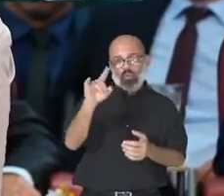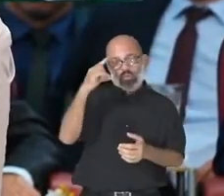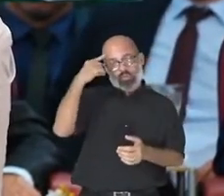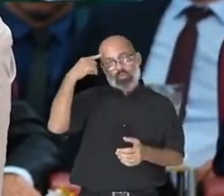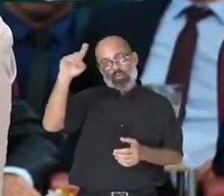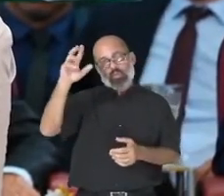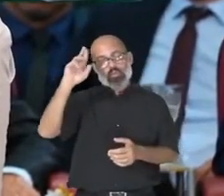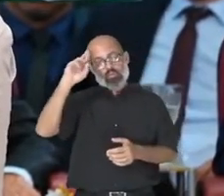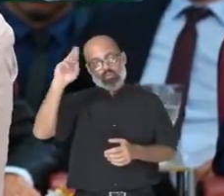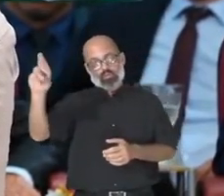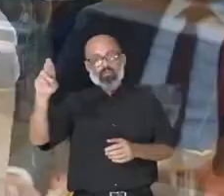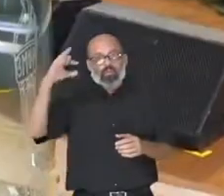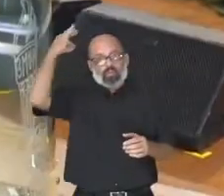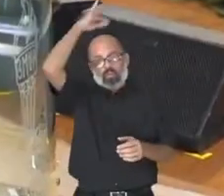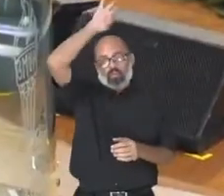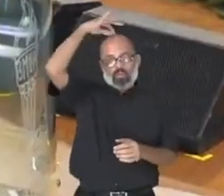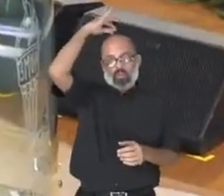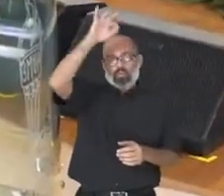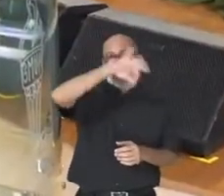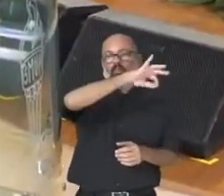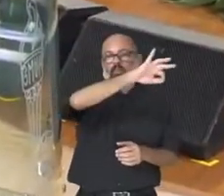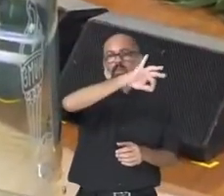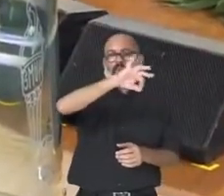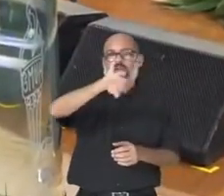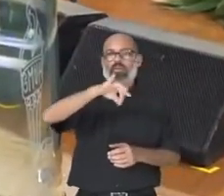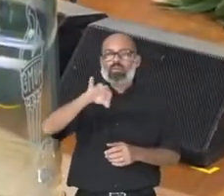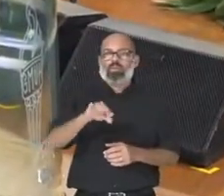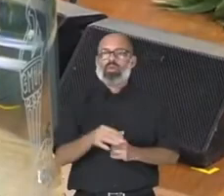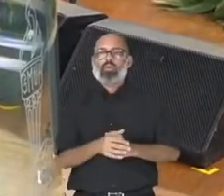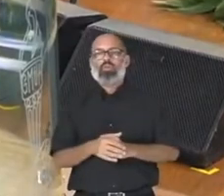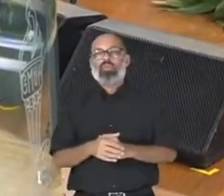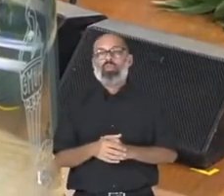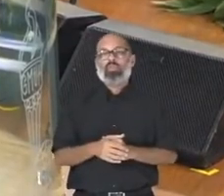Senhor, derramarei do meu Espírito.